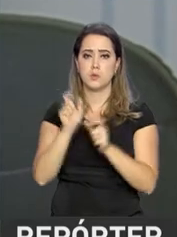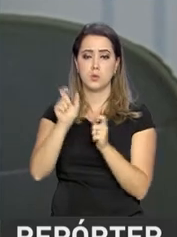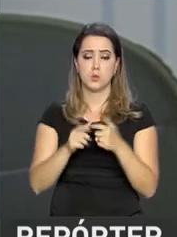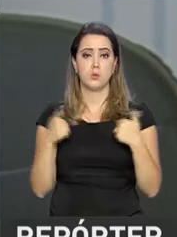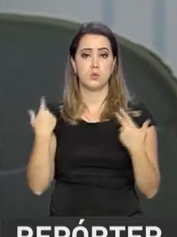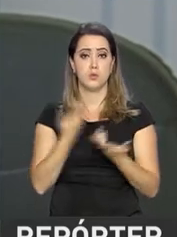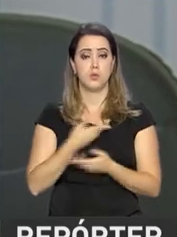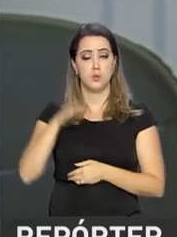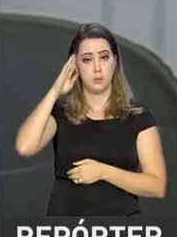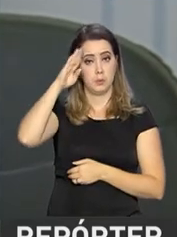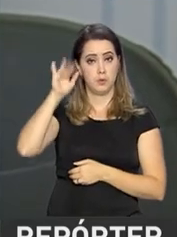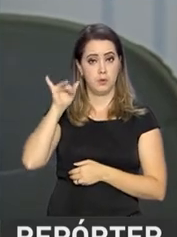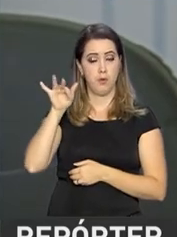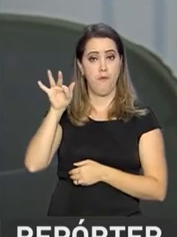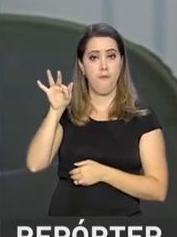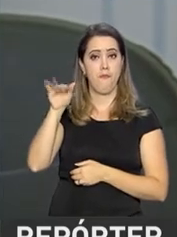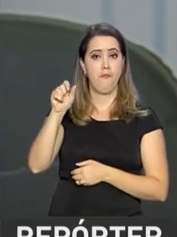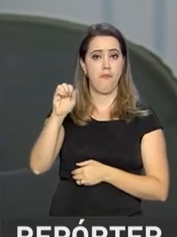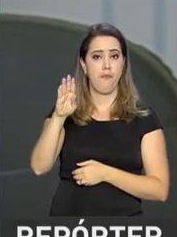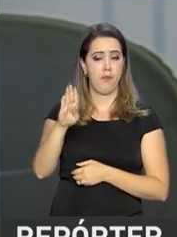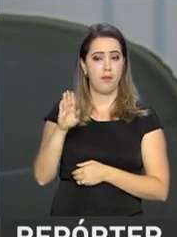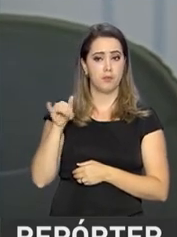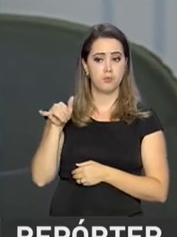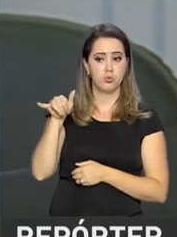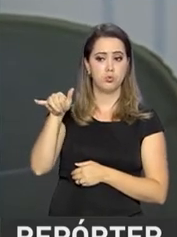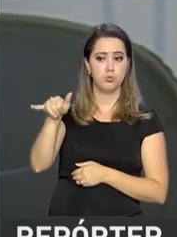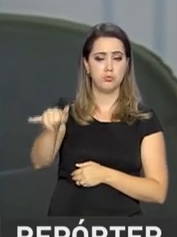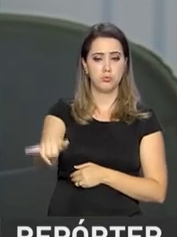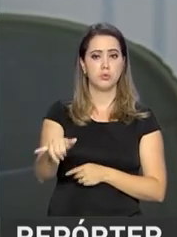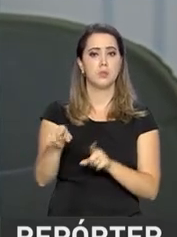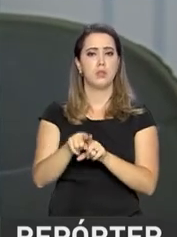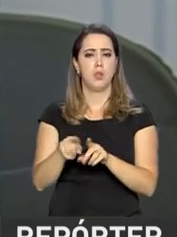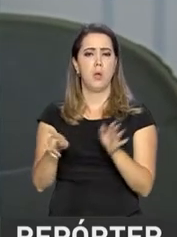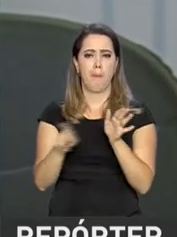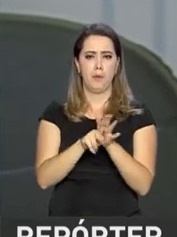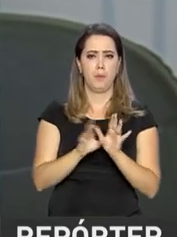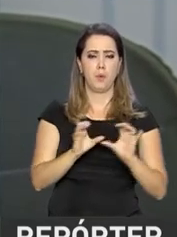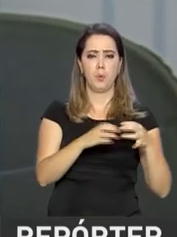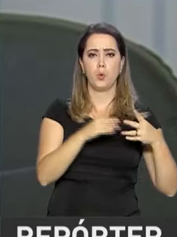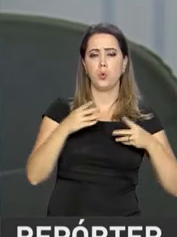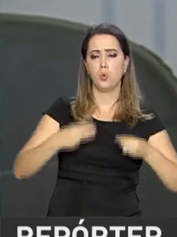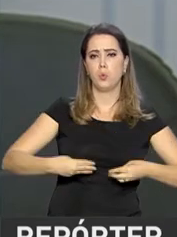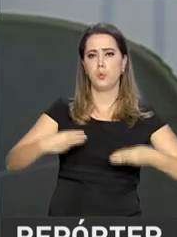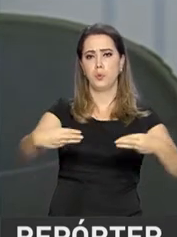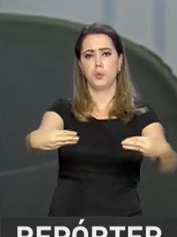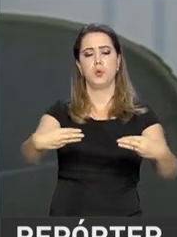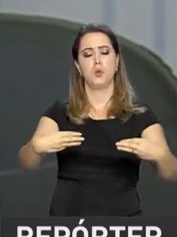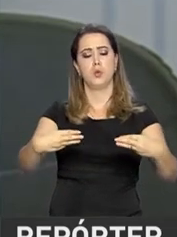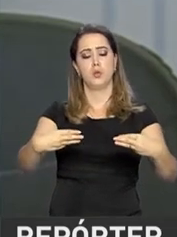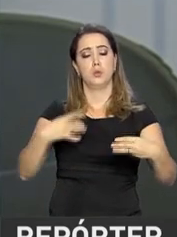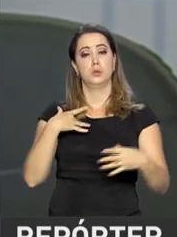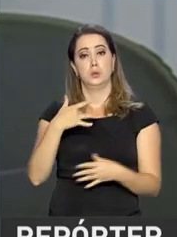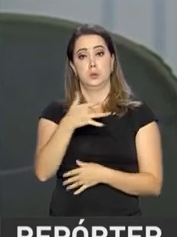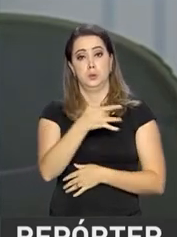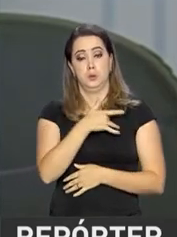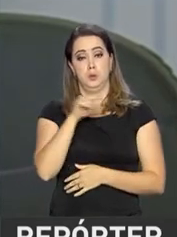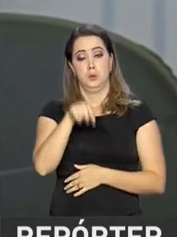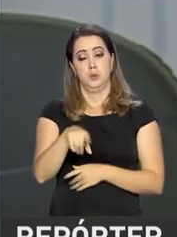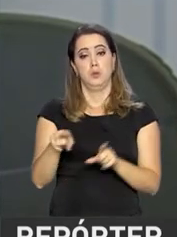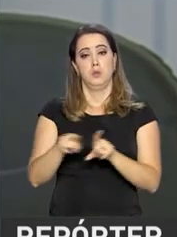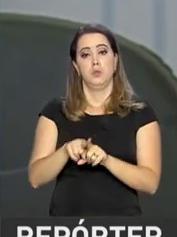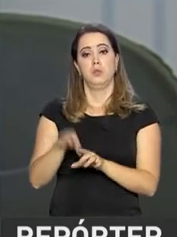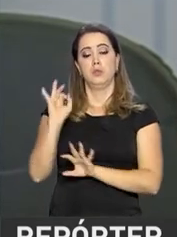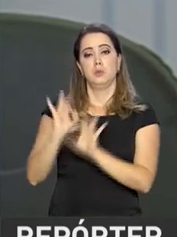a Força Nacional do SUS, além de termos reformado lá o hospital e equipado o hospital